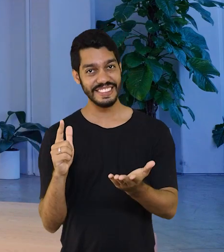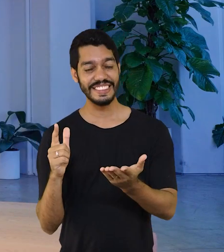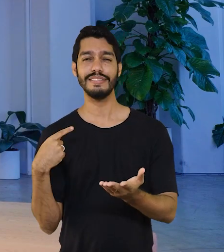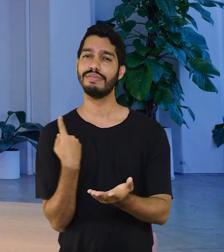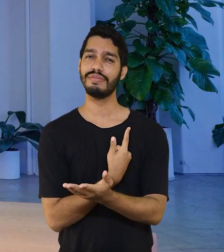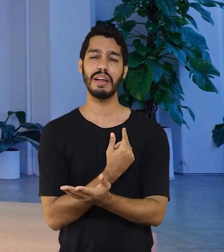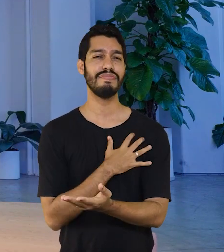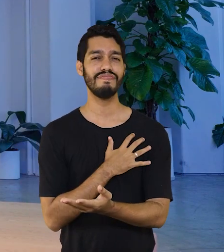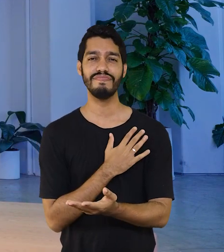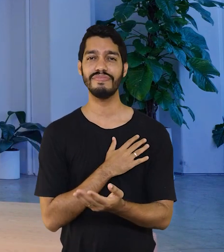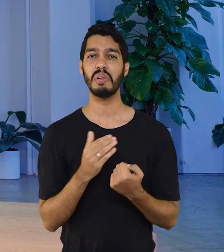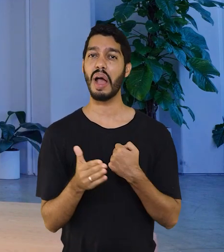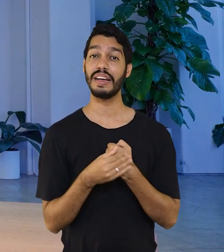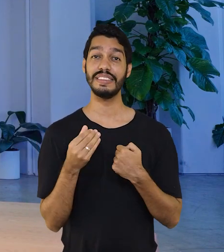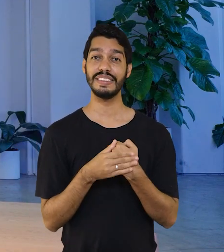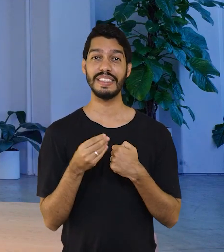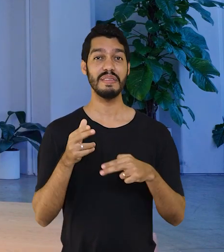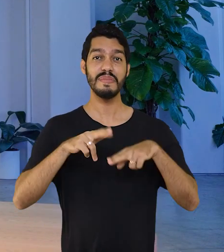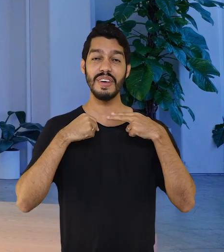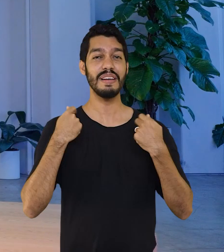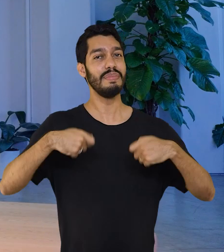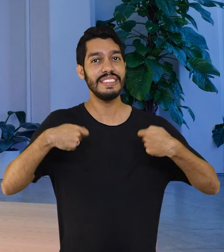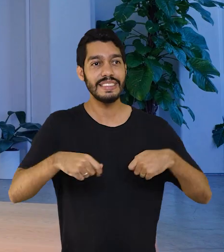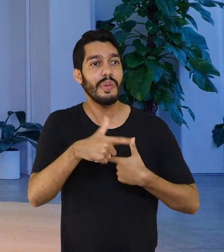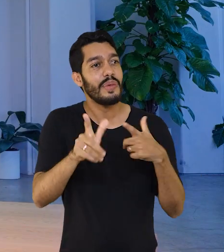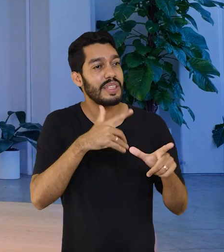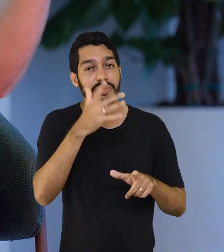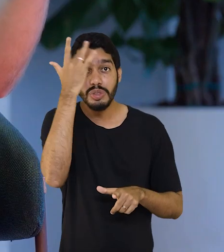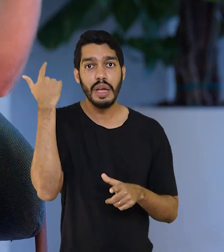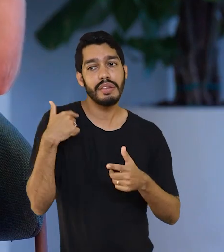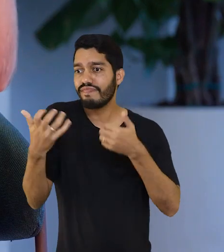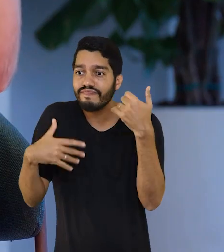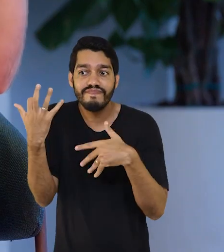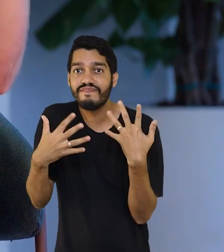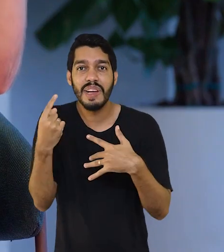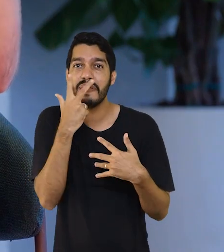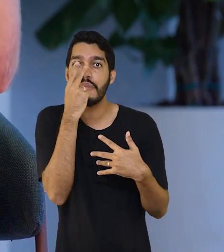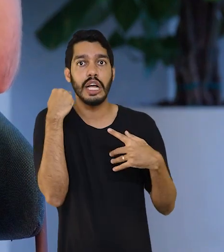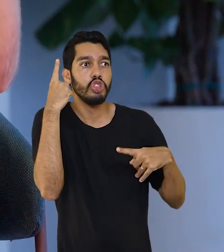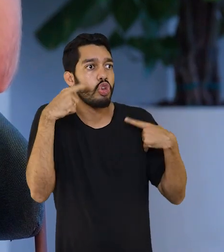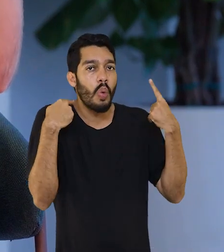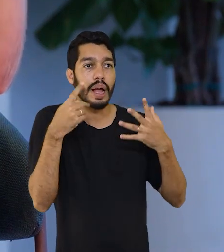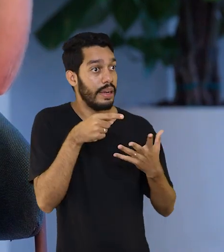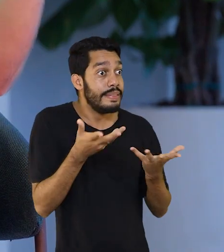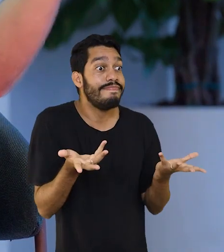assim. E no final do dia, você precisa encontrar do outro lado uns loucos que acreditem também. E que falam assim,